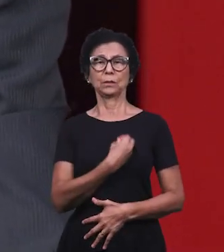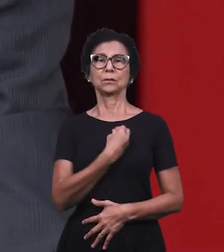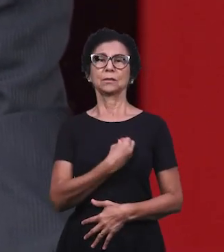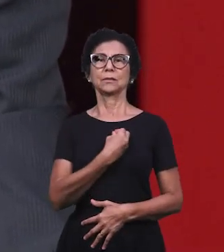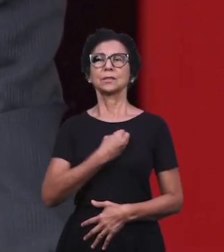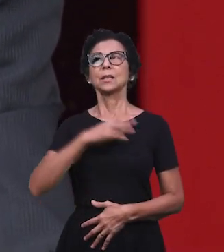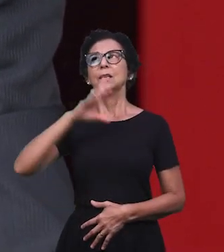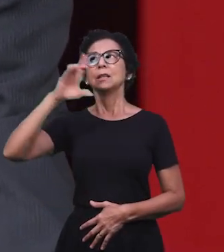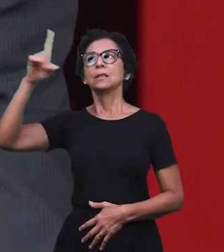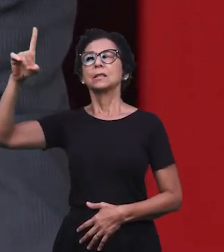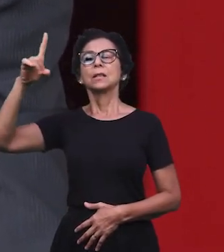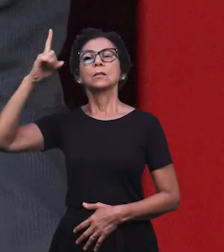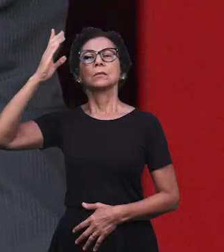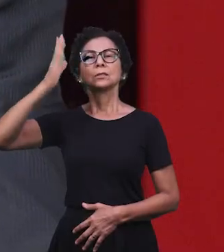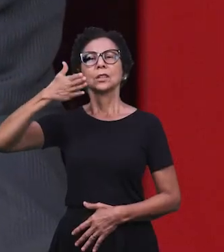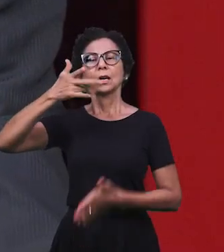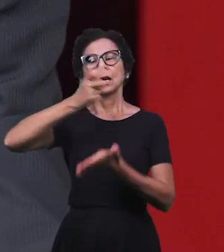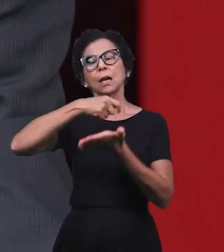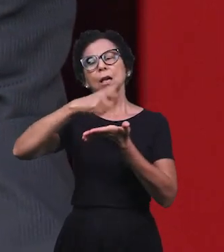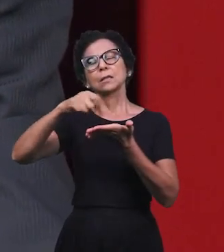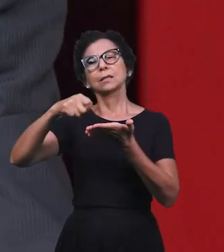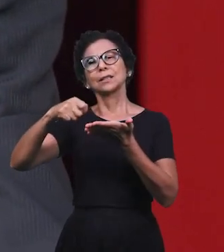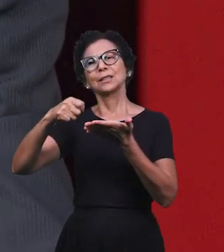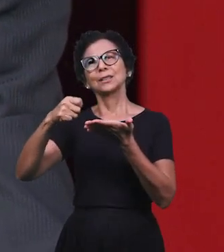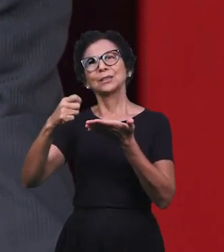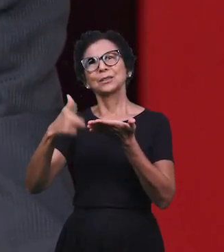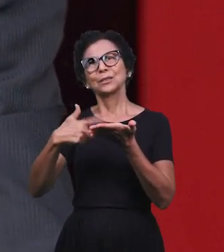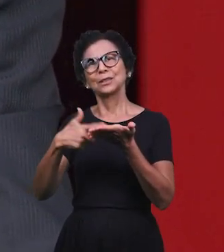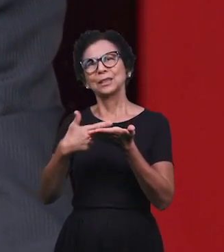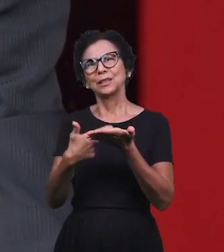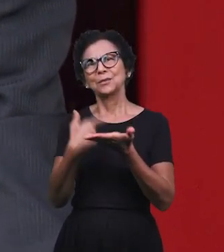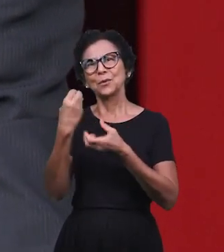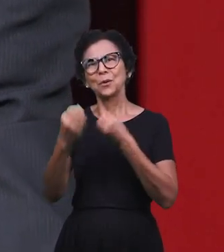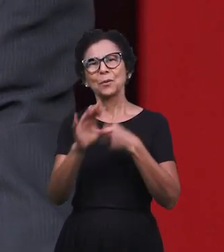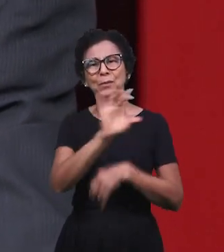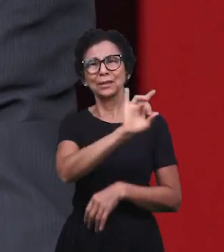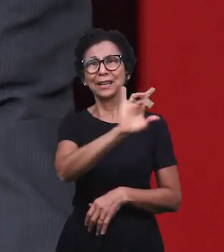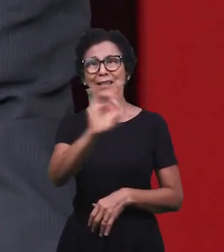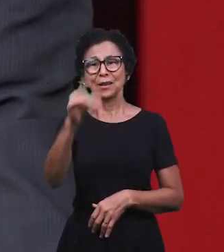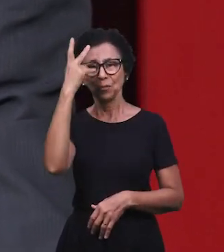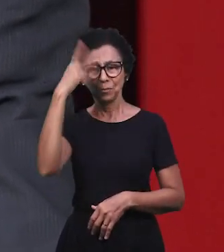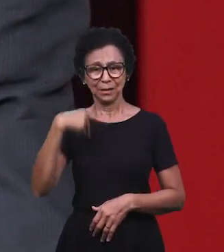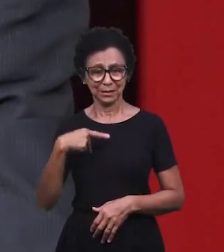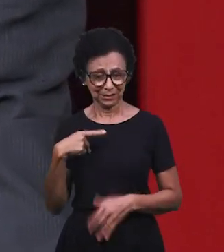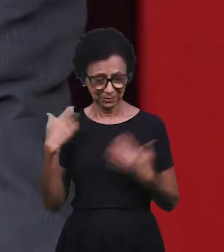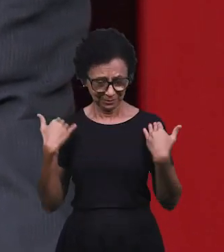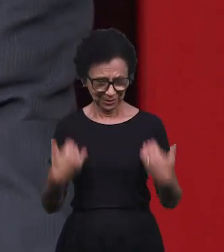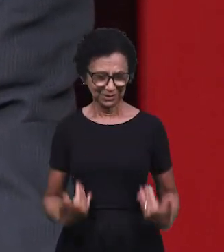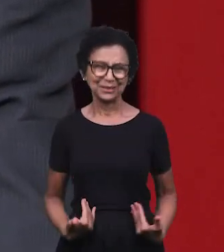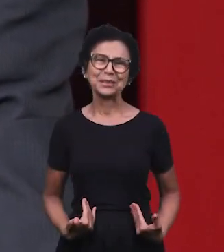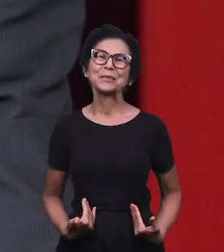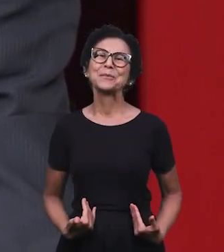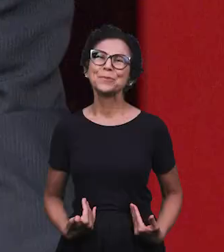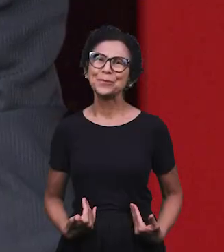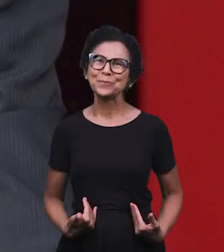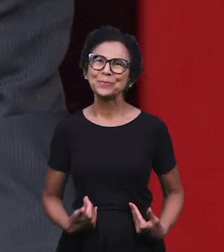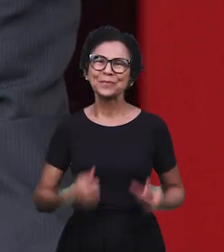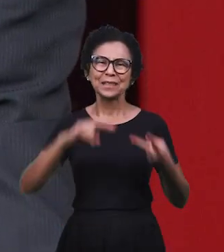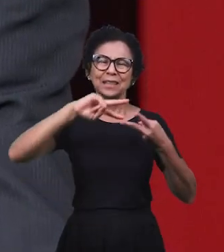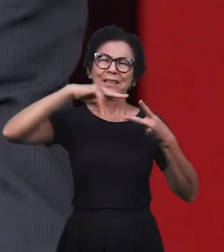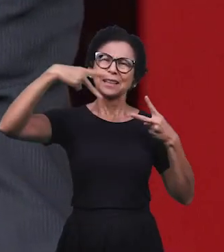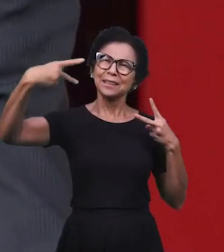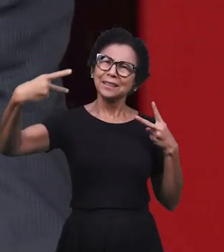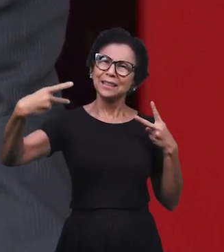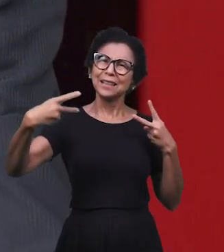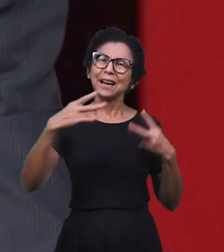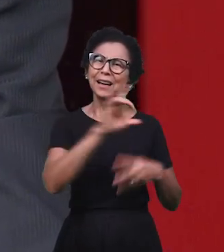havia escrito no seu livro como cada um de nós seríamos, a sequência de DNA que cada um de nós teríamos.